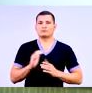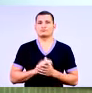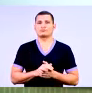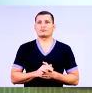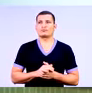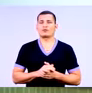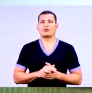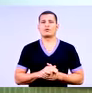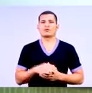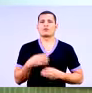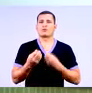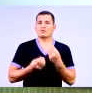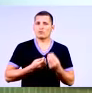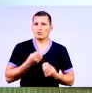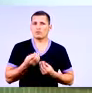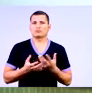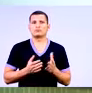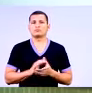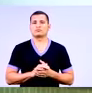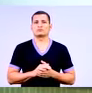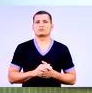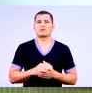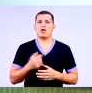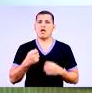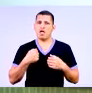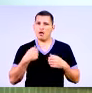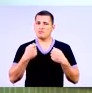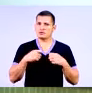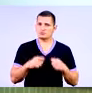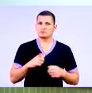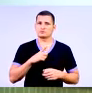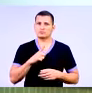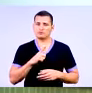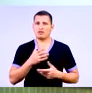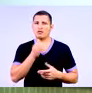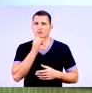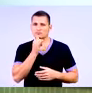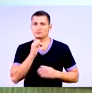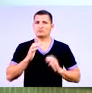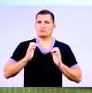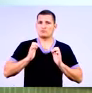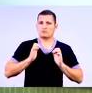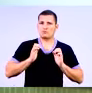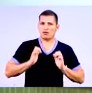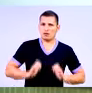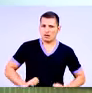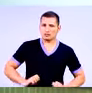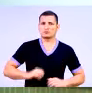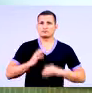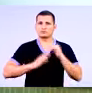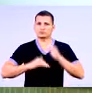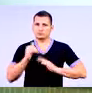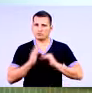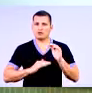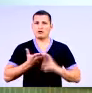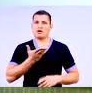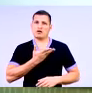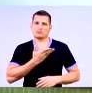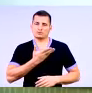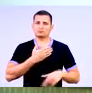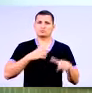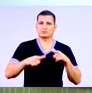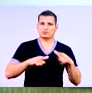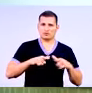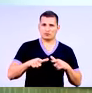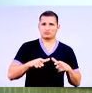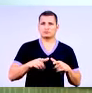é a conduta que eu tenho que ter enquanto profissional com os meus colegas de trabalho, né?